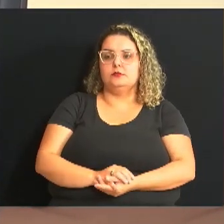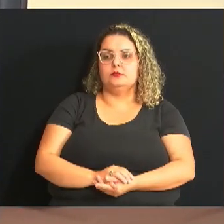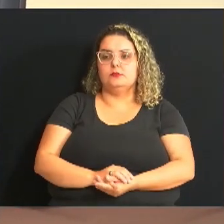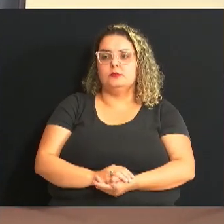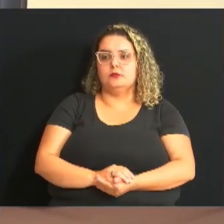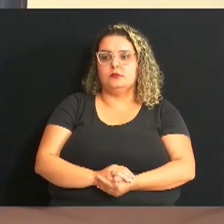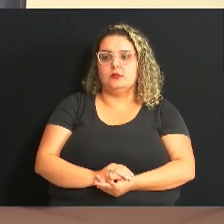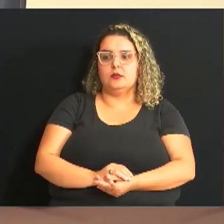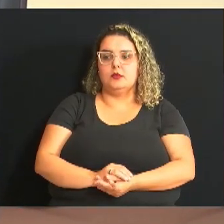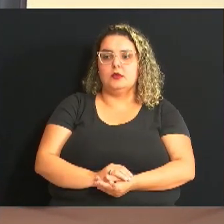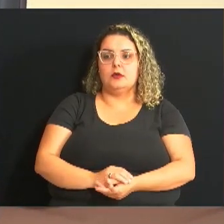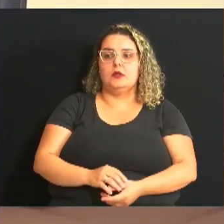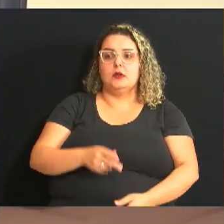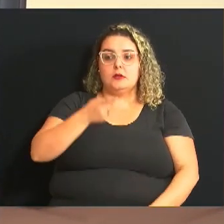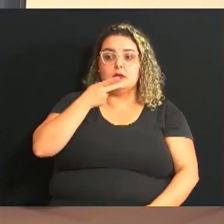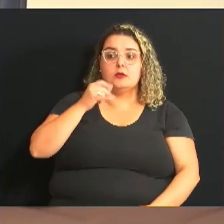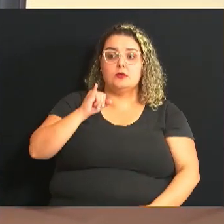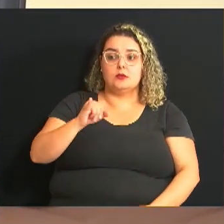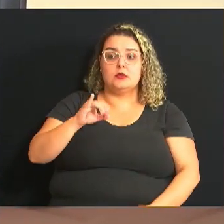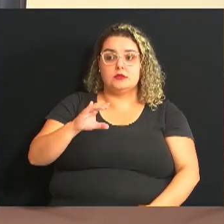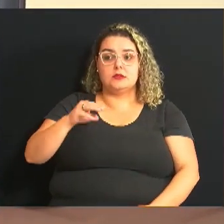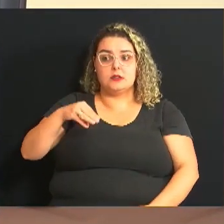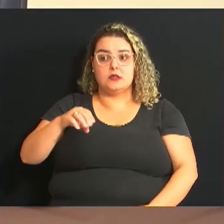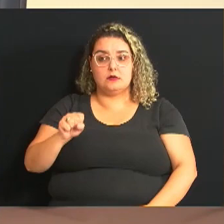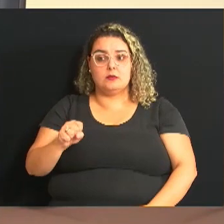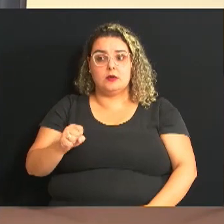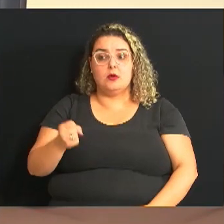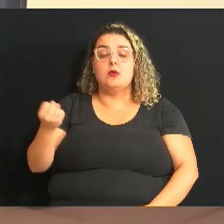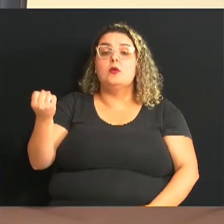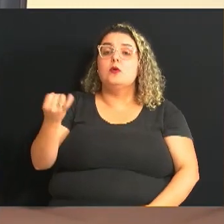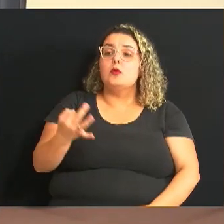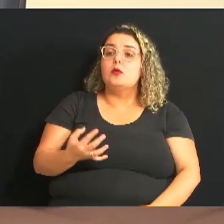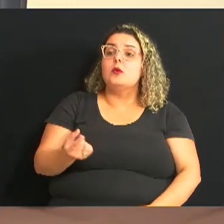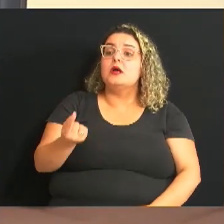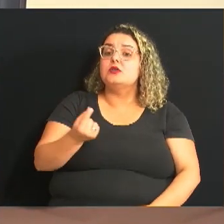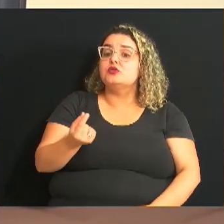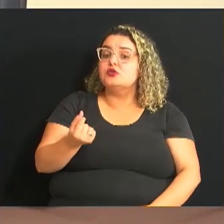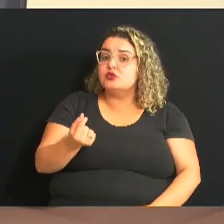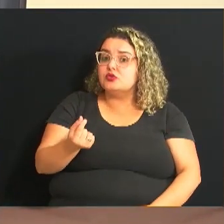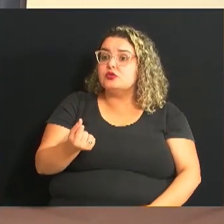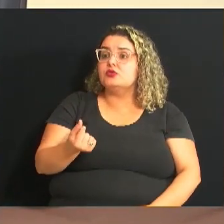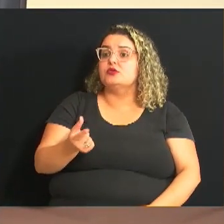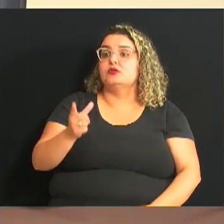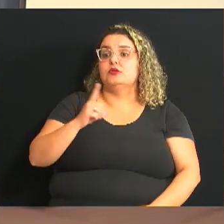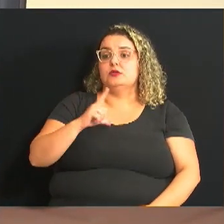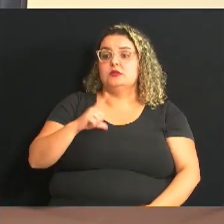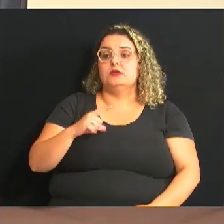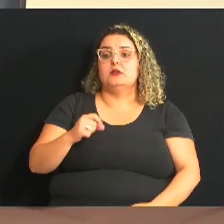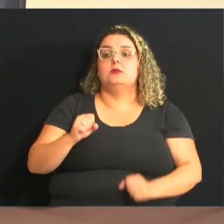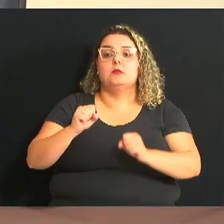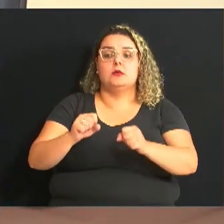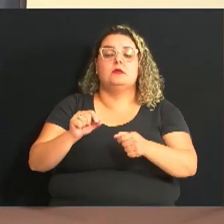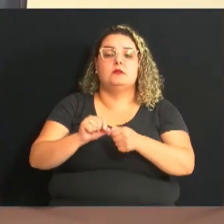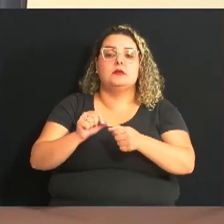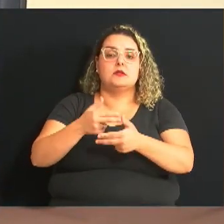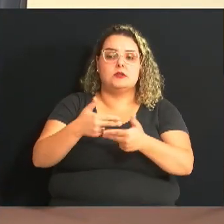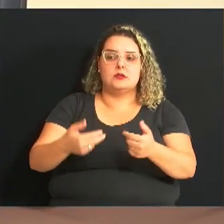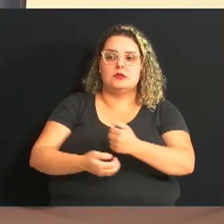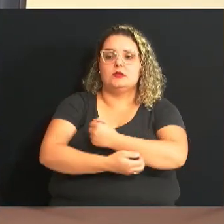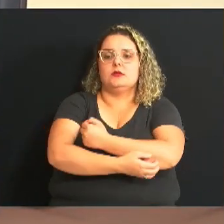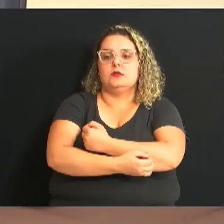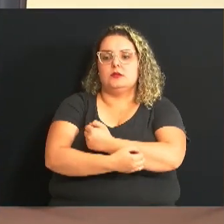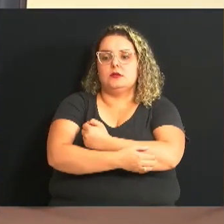do ICMS, né, o quanto de dinheiro que tem para poder fazer as coisas, mas às vezes por falta